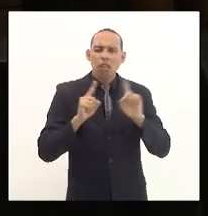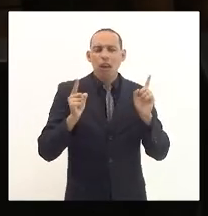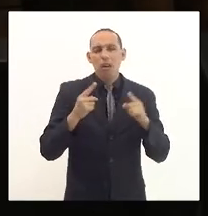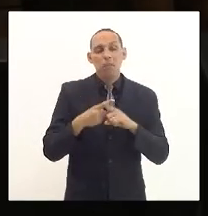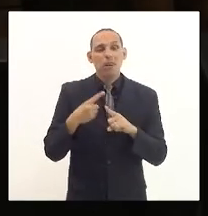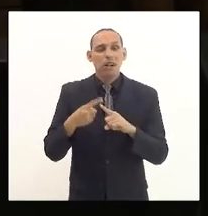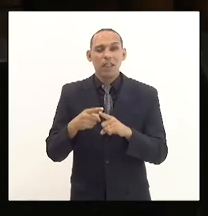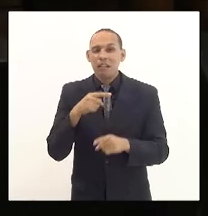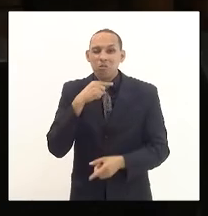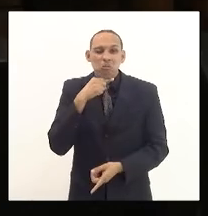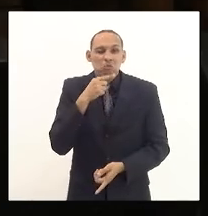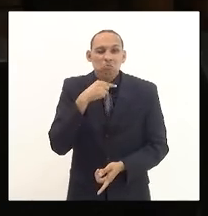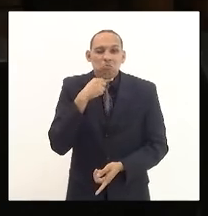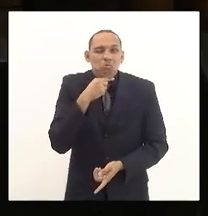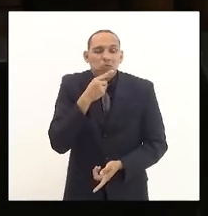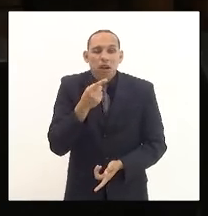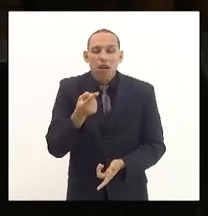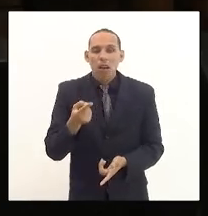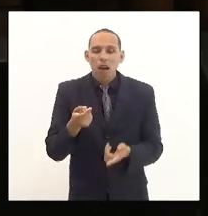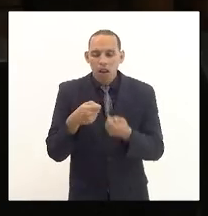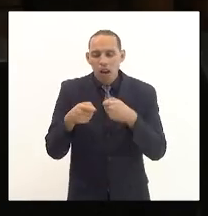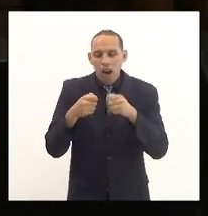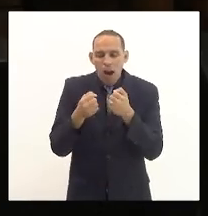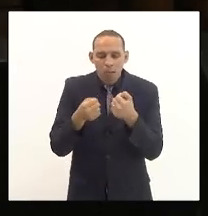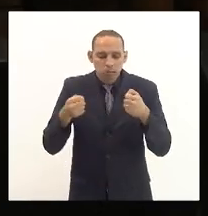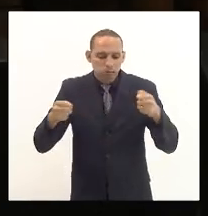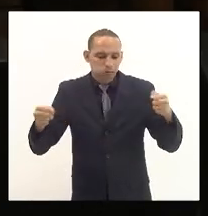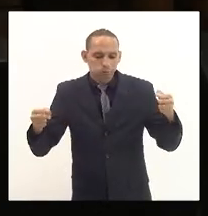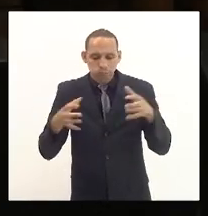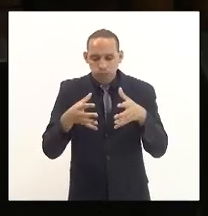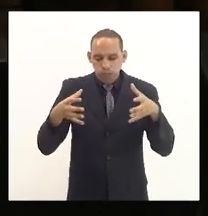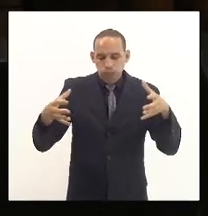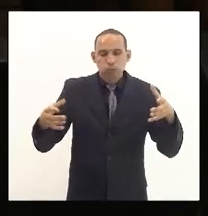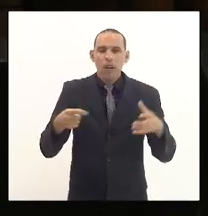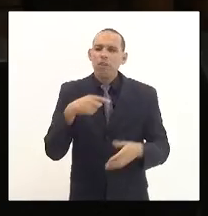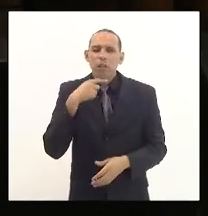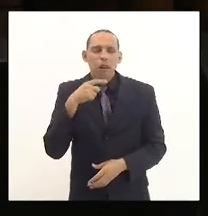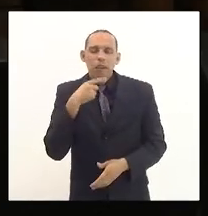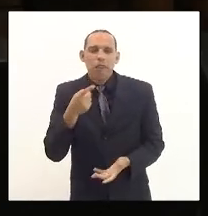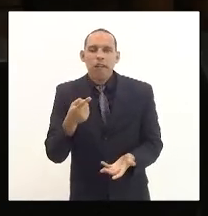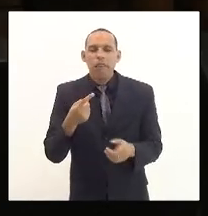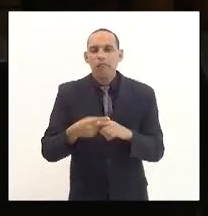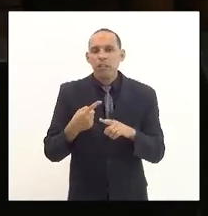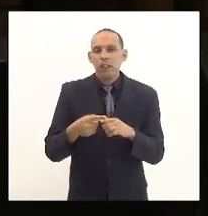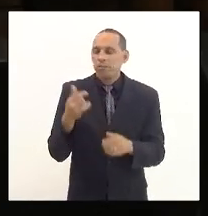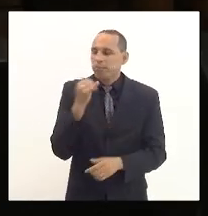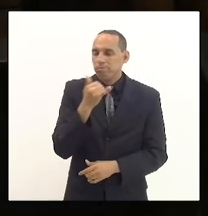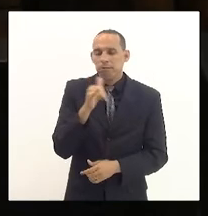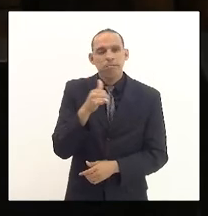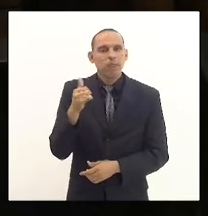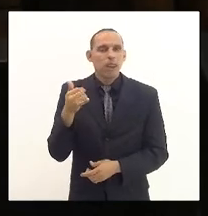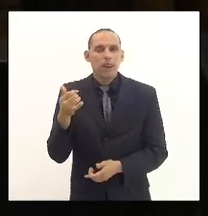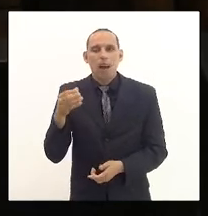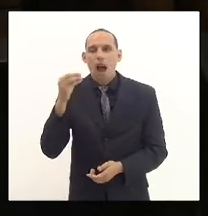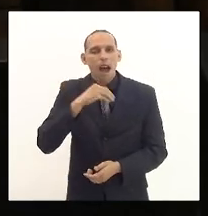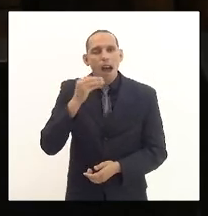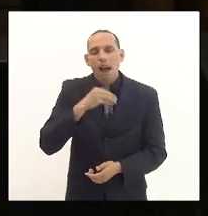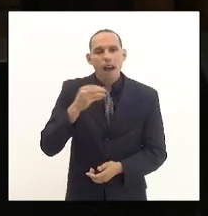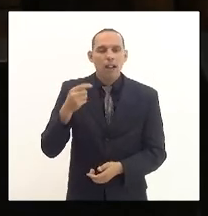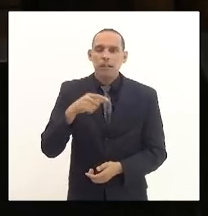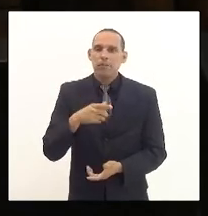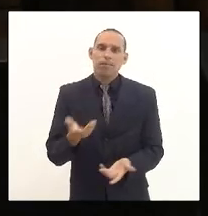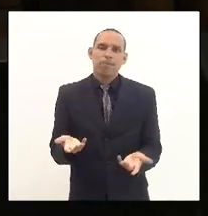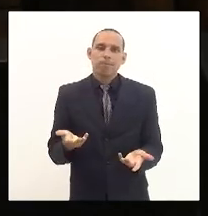impossibilidade da Ampliação dos seus negócios pela má qualidade da energia fornecida em